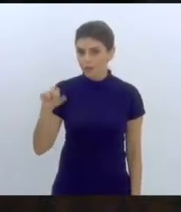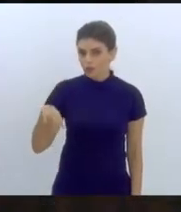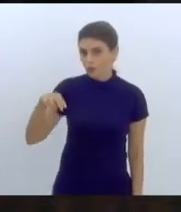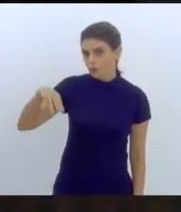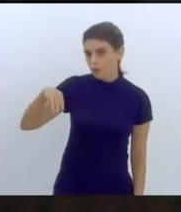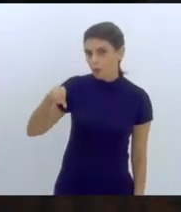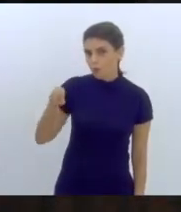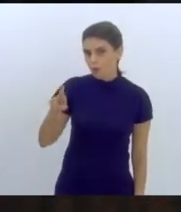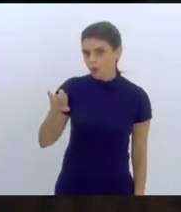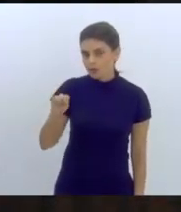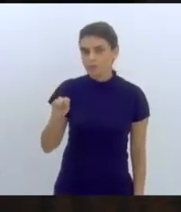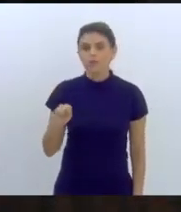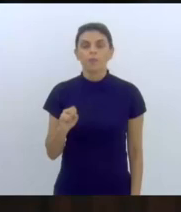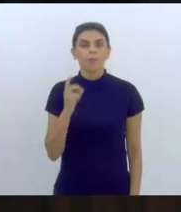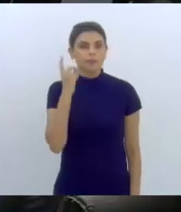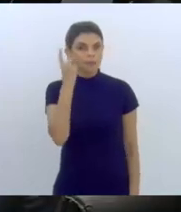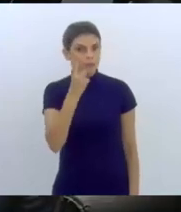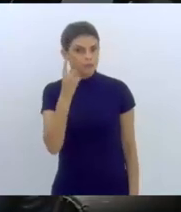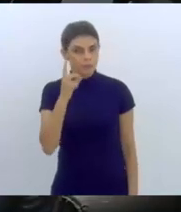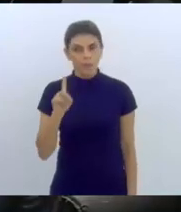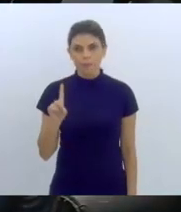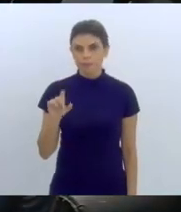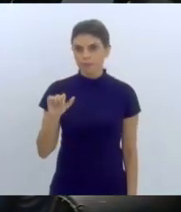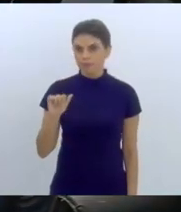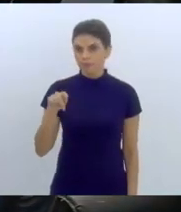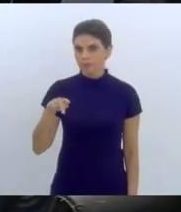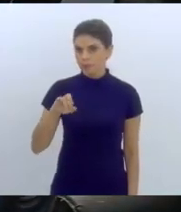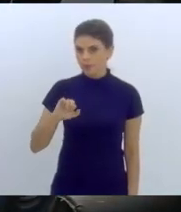Deputado Daniel Librelon.